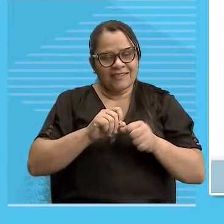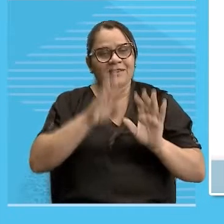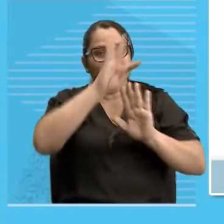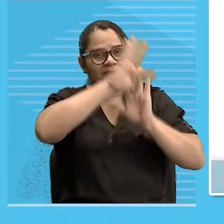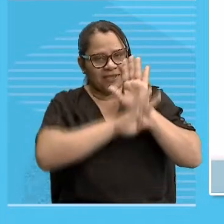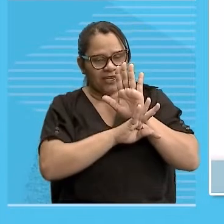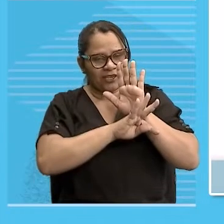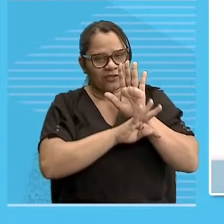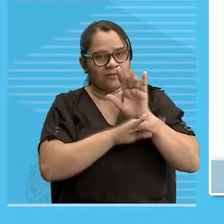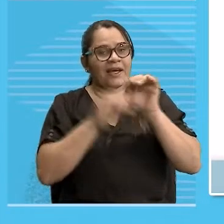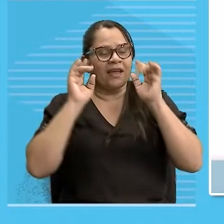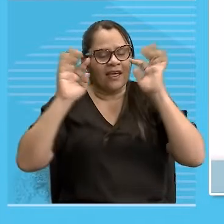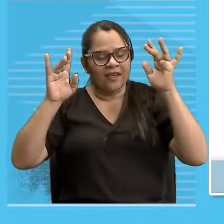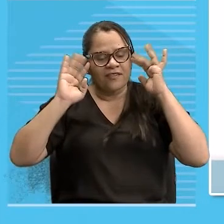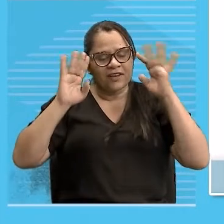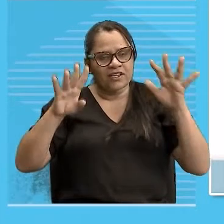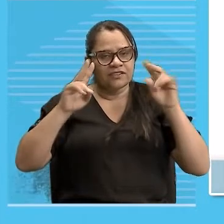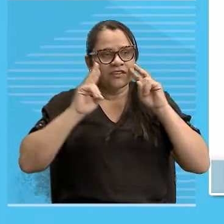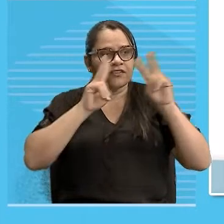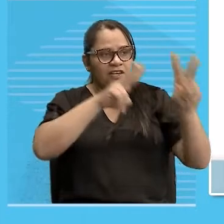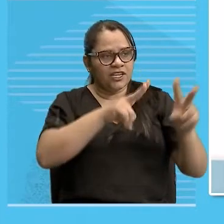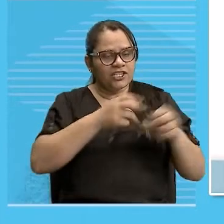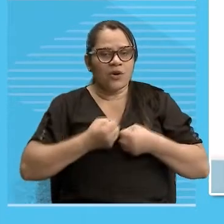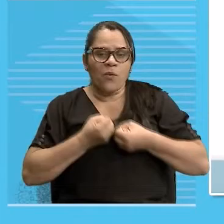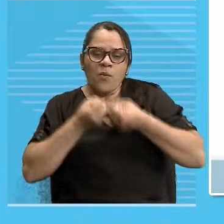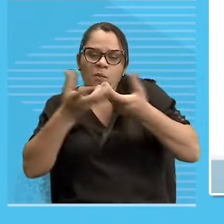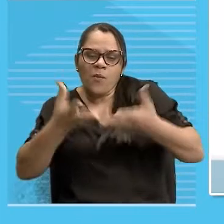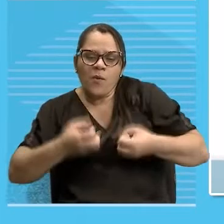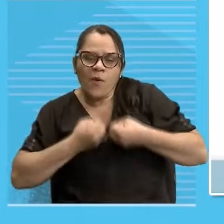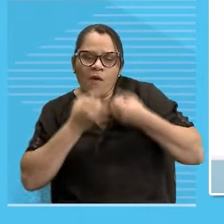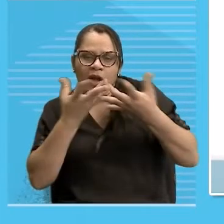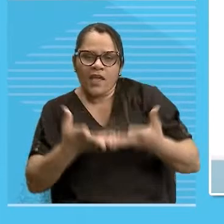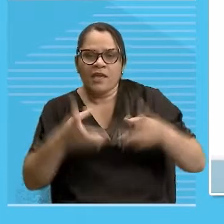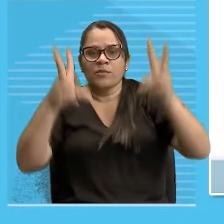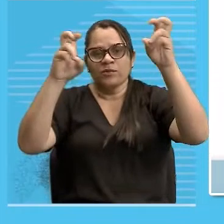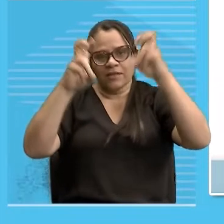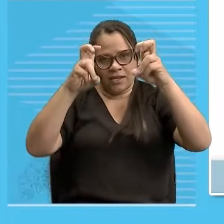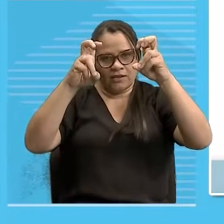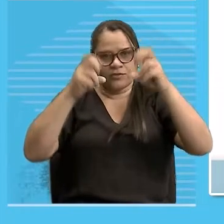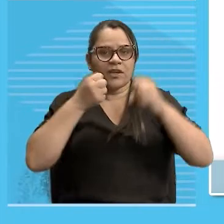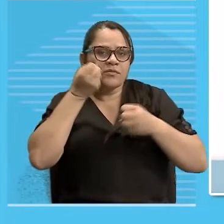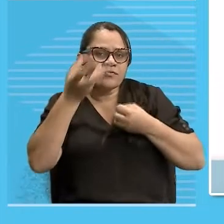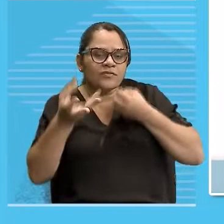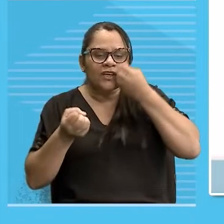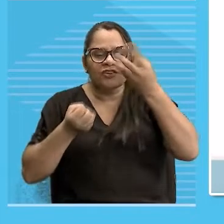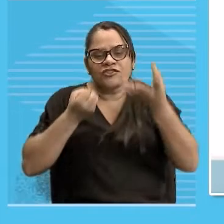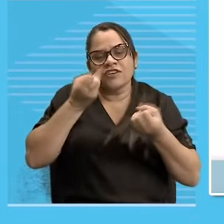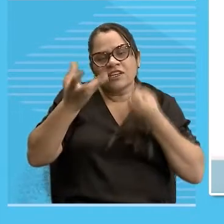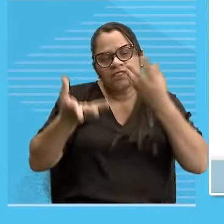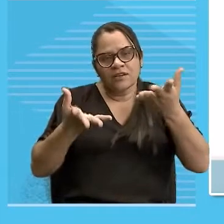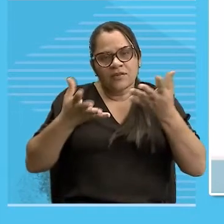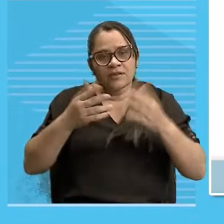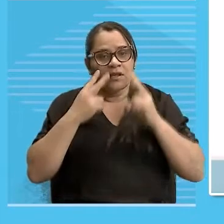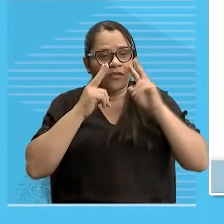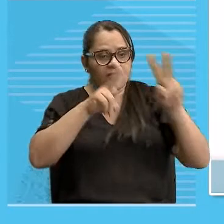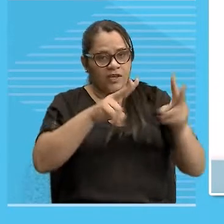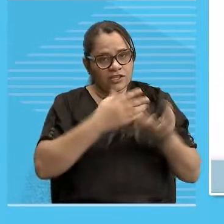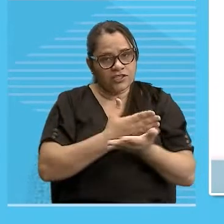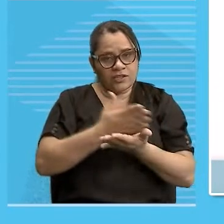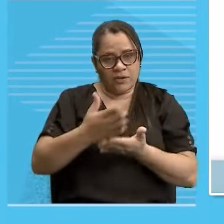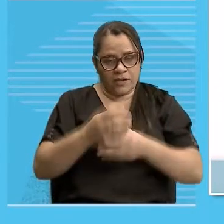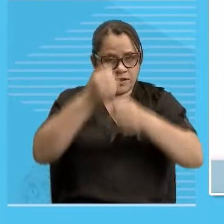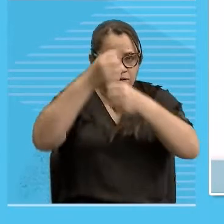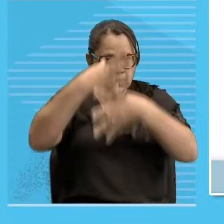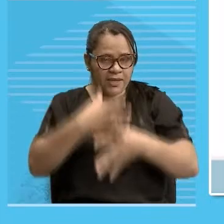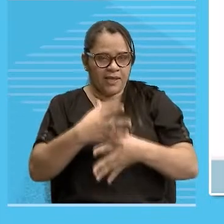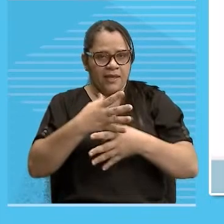fazer uma reflexão. E eu trouxe um poema cujo título é Interjeição. Você já viu inicialmente eu falar aqui